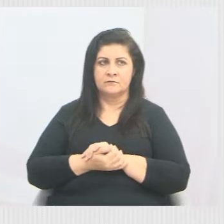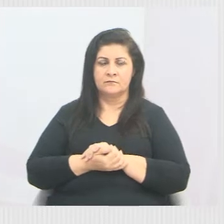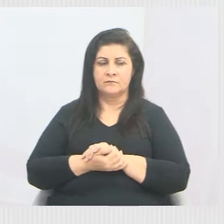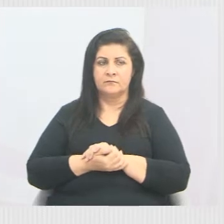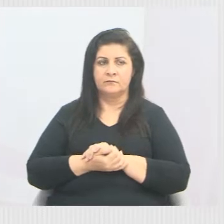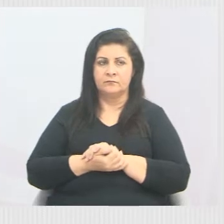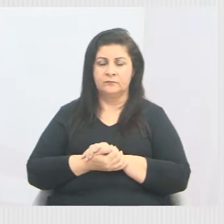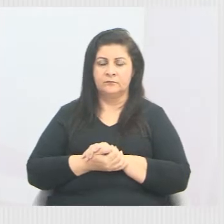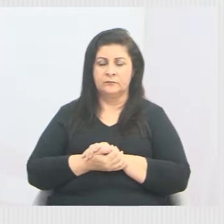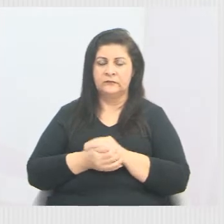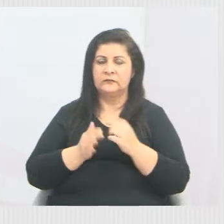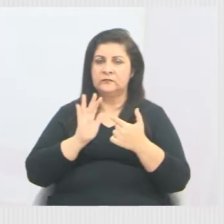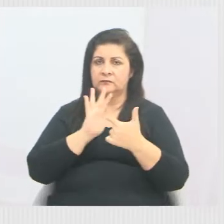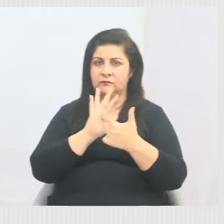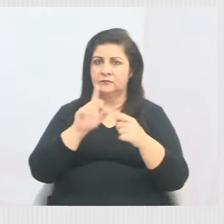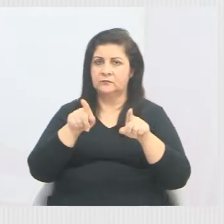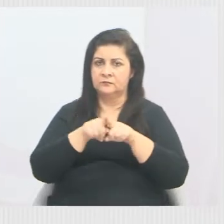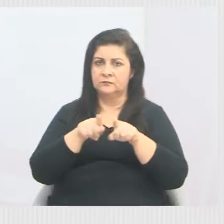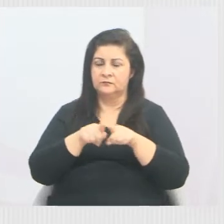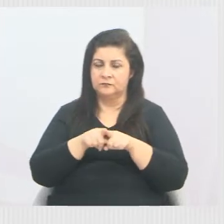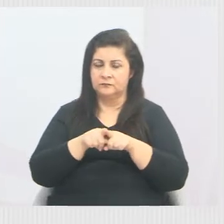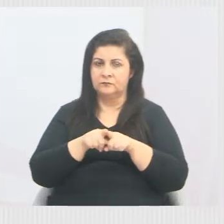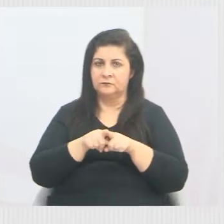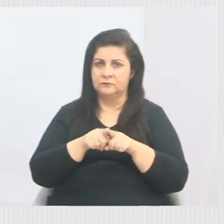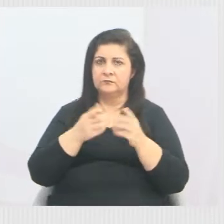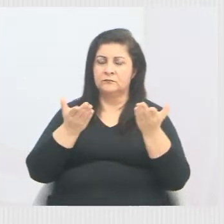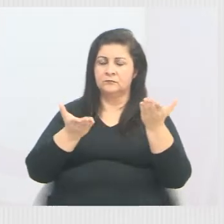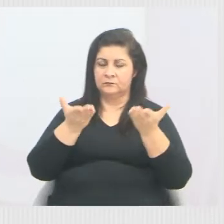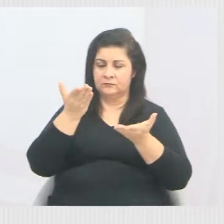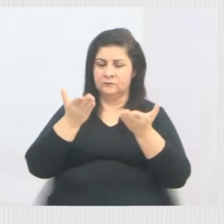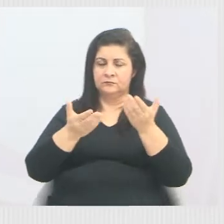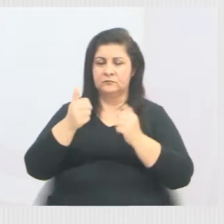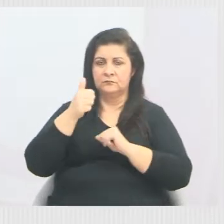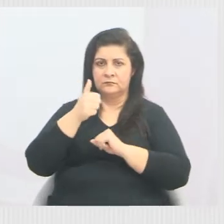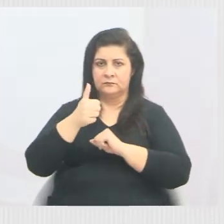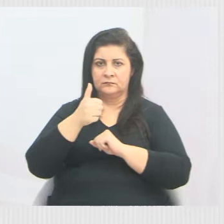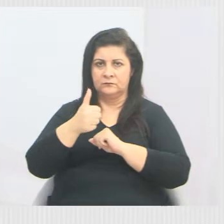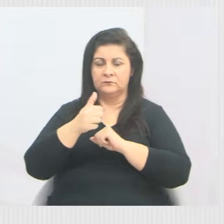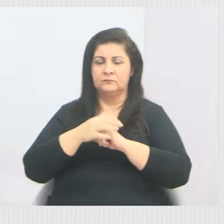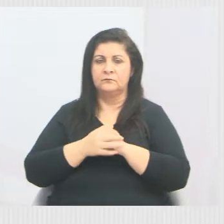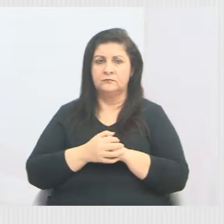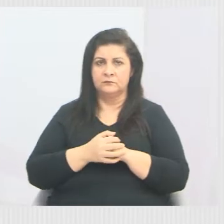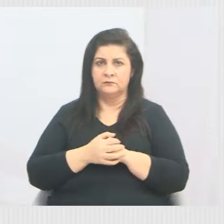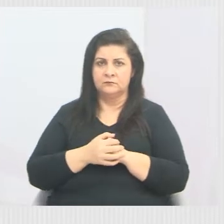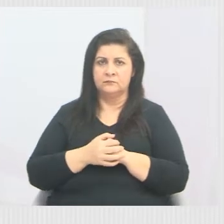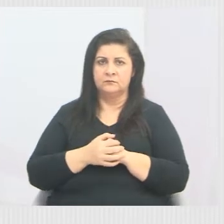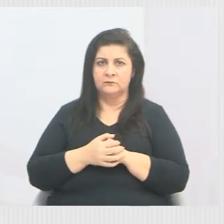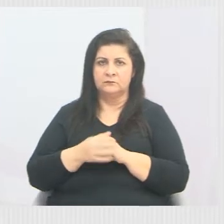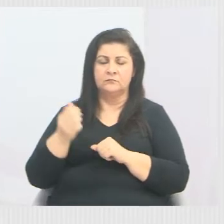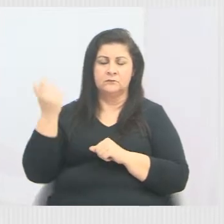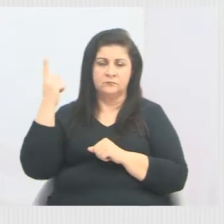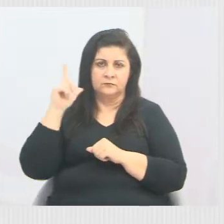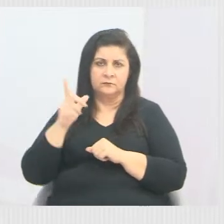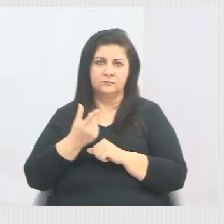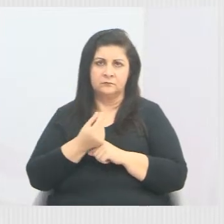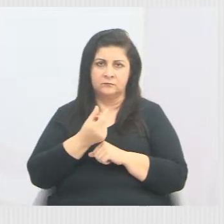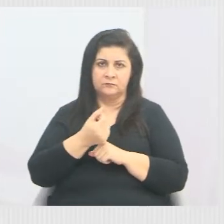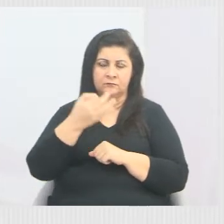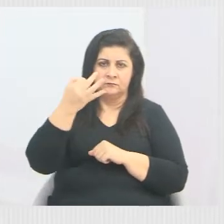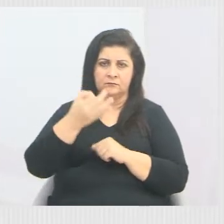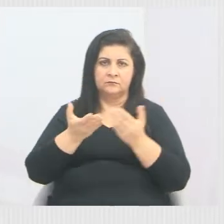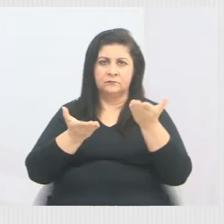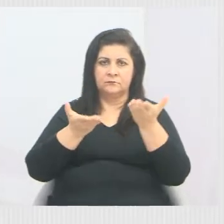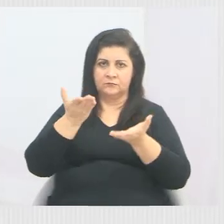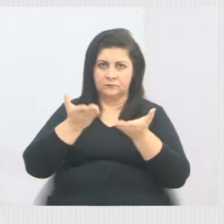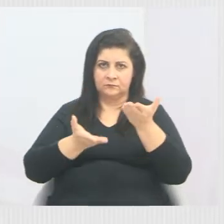37,65, mostra também aqui um valor equilibrado, mostra que os recursos estão vindo para auxiliar os municípios de uma forma